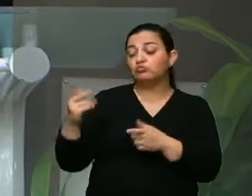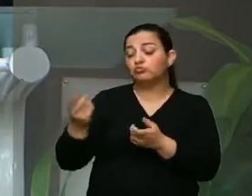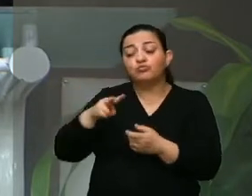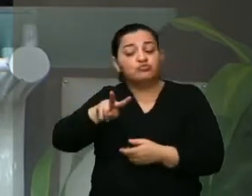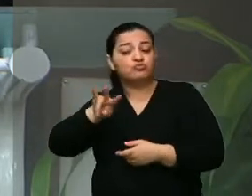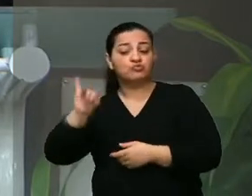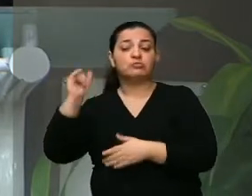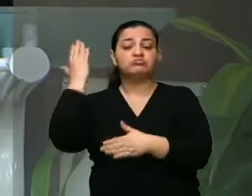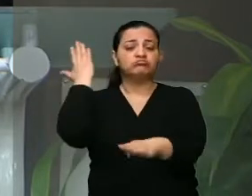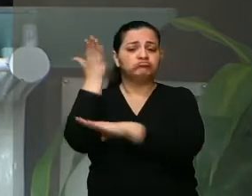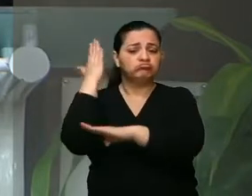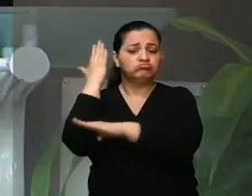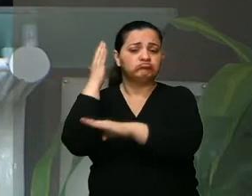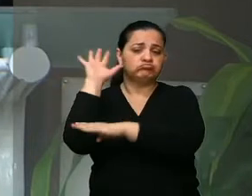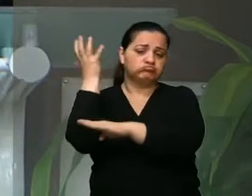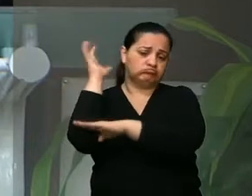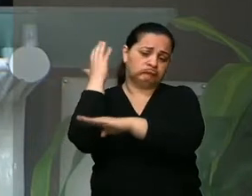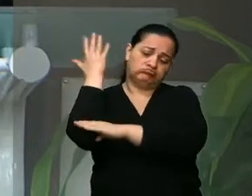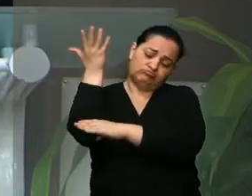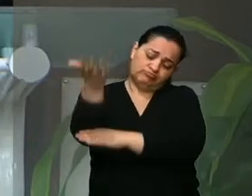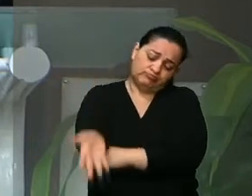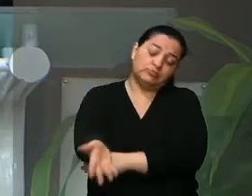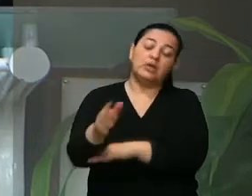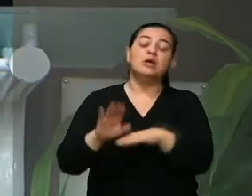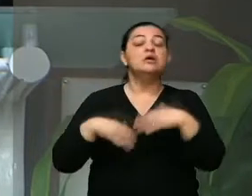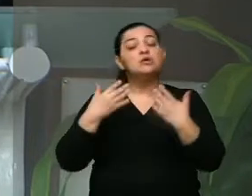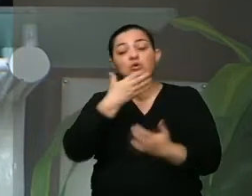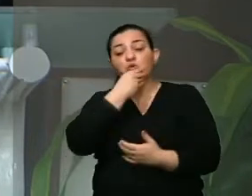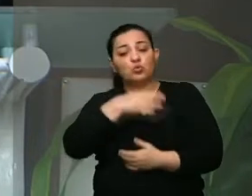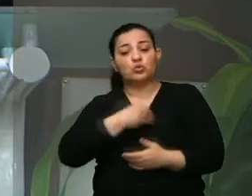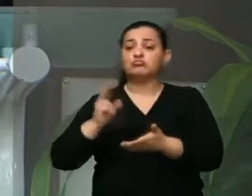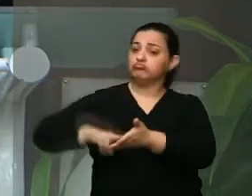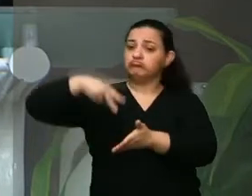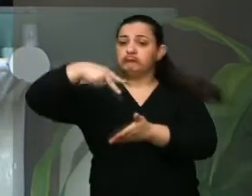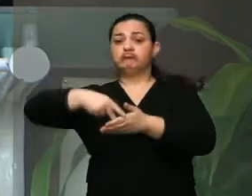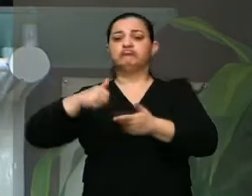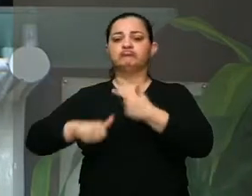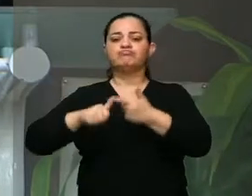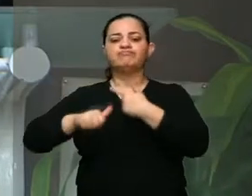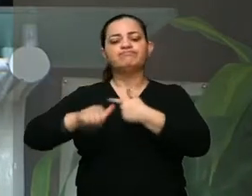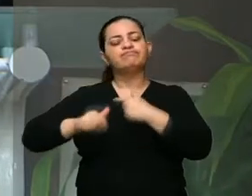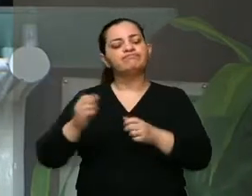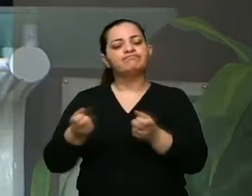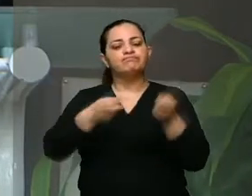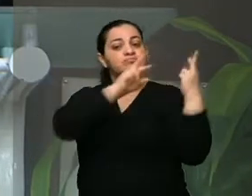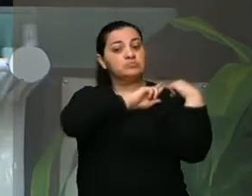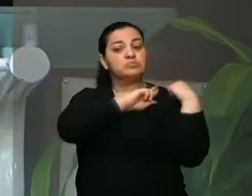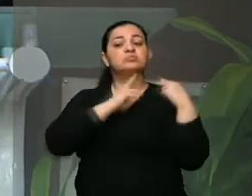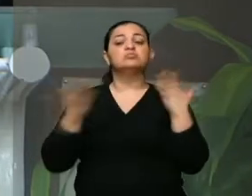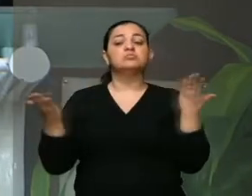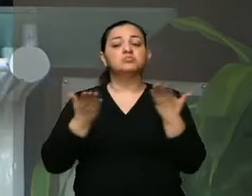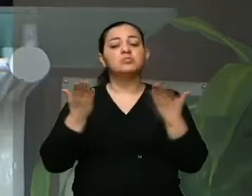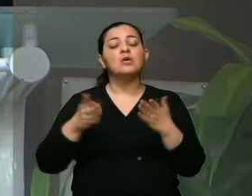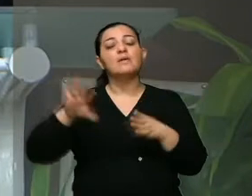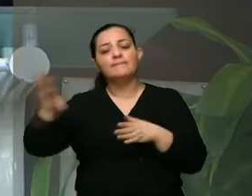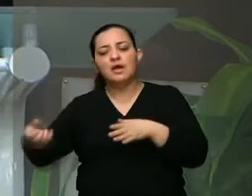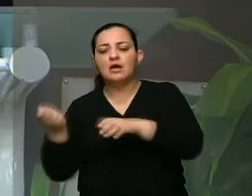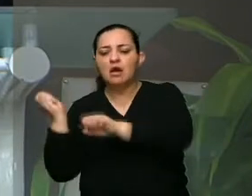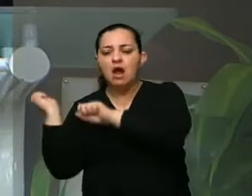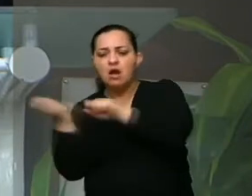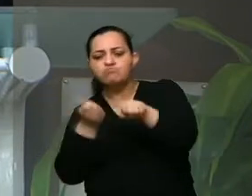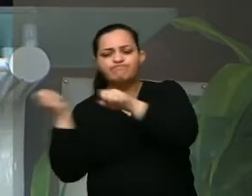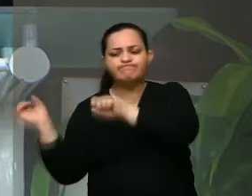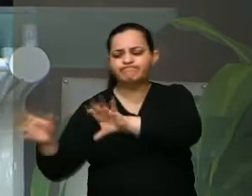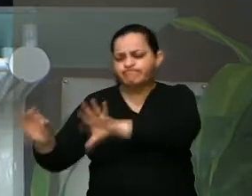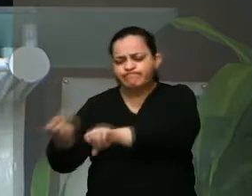mim meu filho prontamente foi o primeiro trabalho que ele assume agora pego machado com